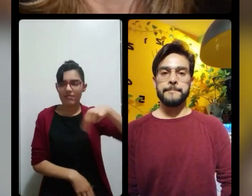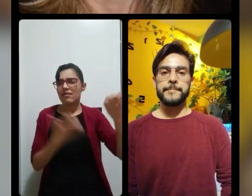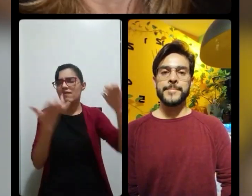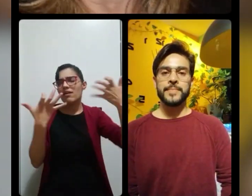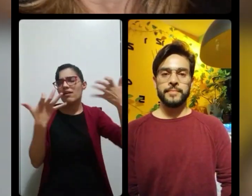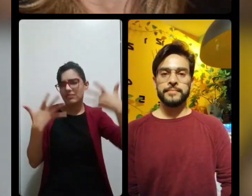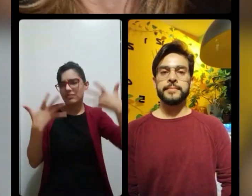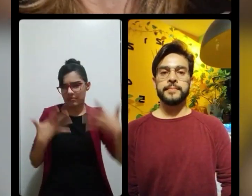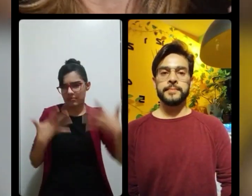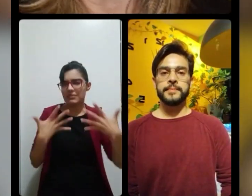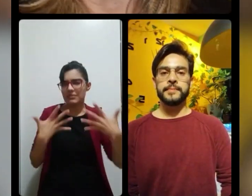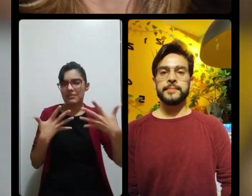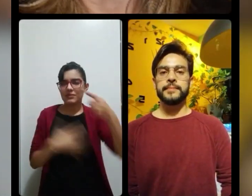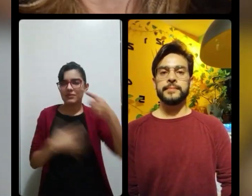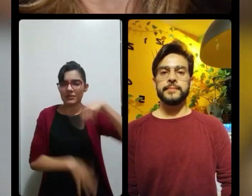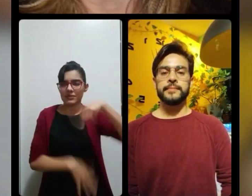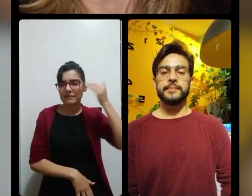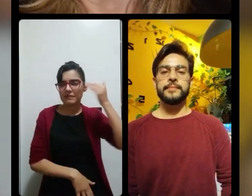tema.